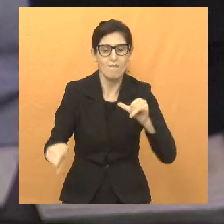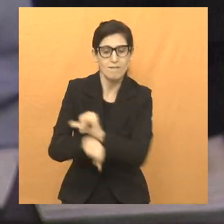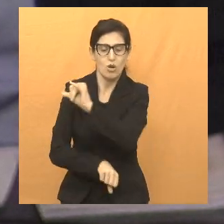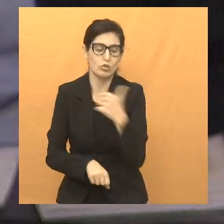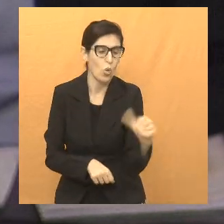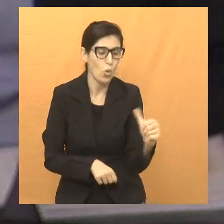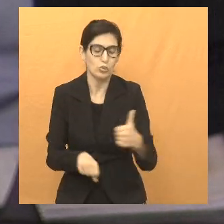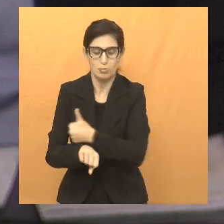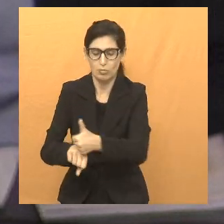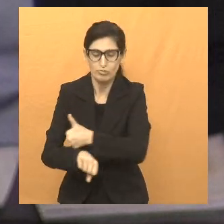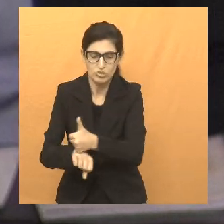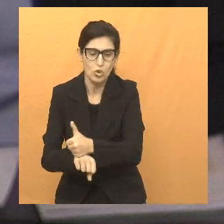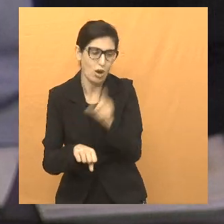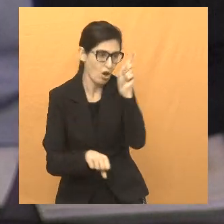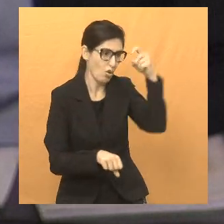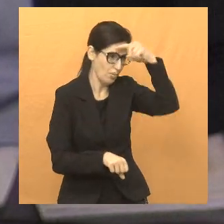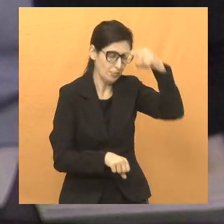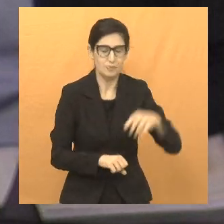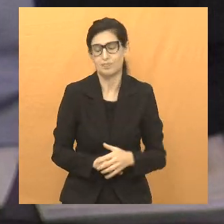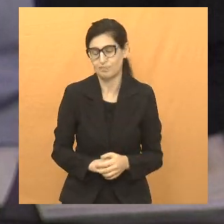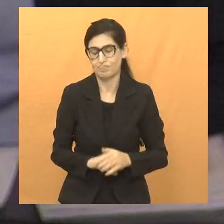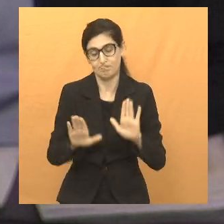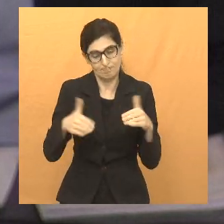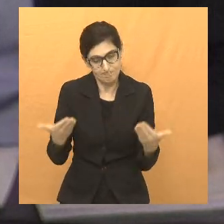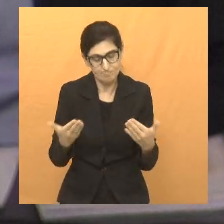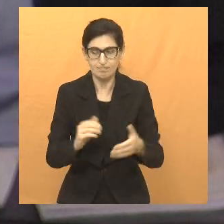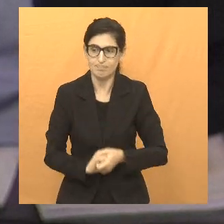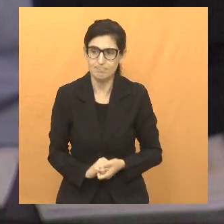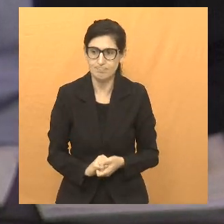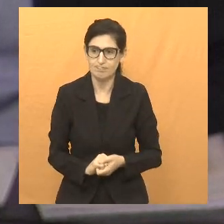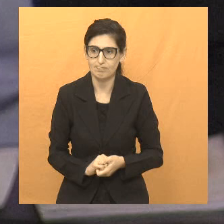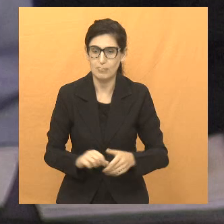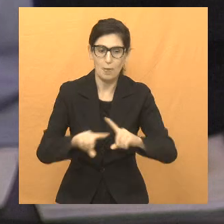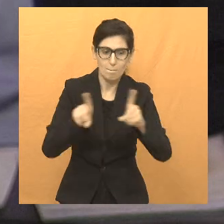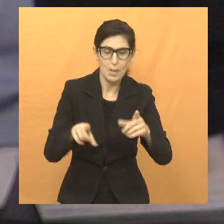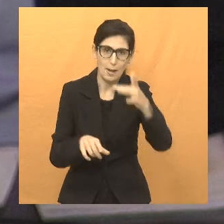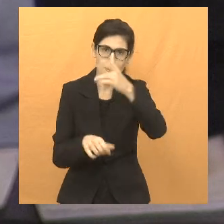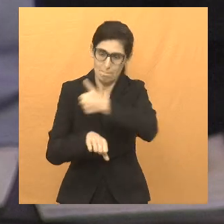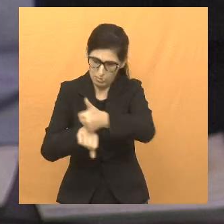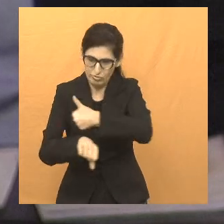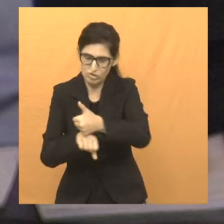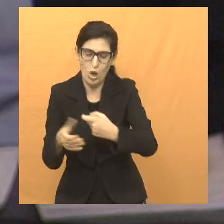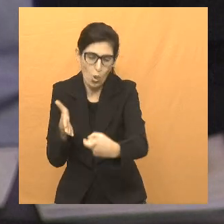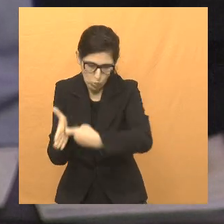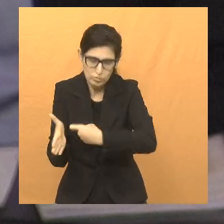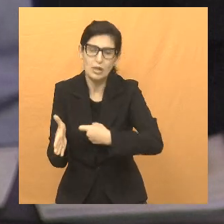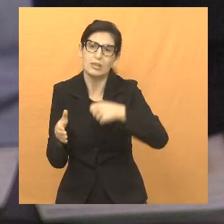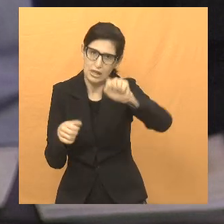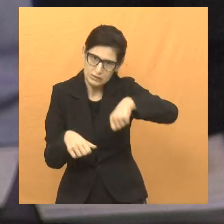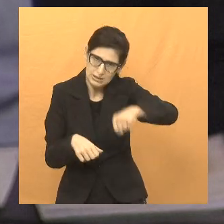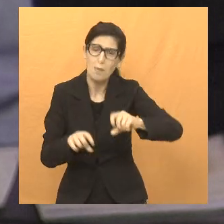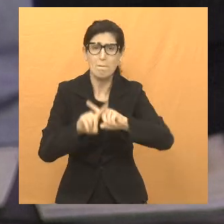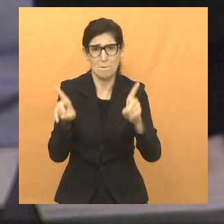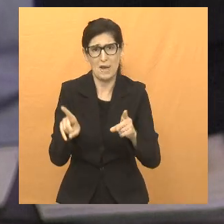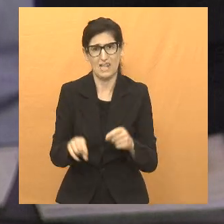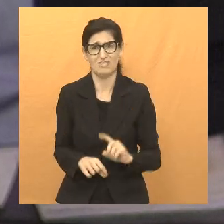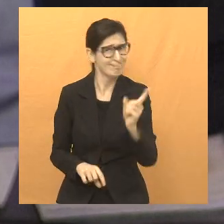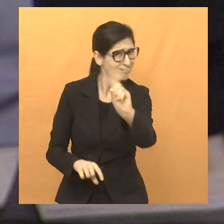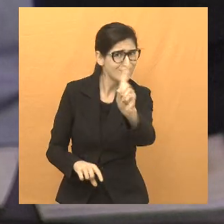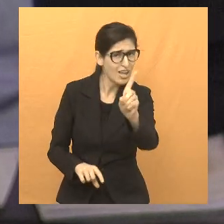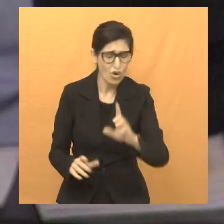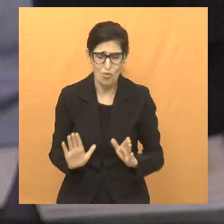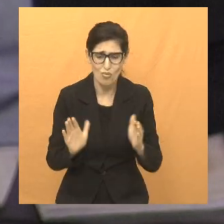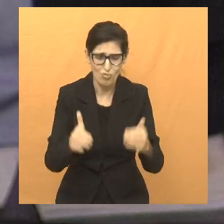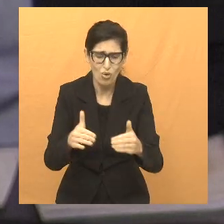atenção básica, sendo repostos de alguma maneira por profissionais contratados, mas não pelo programa Mais Médicos. Isso causa